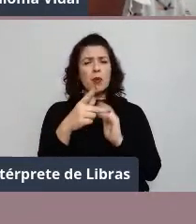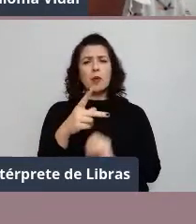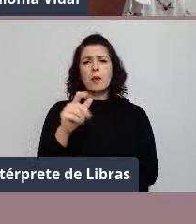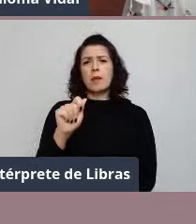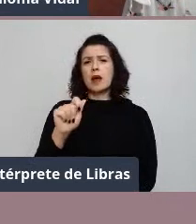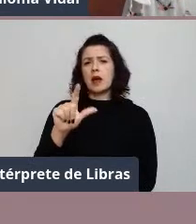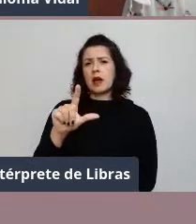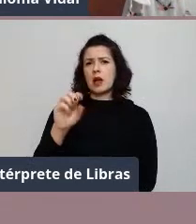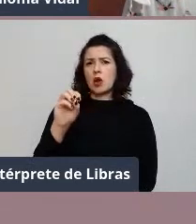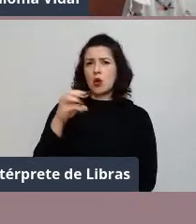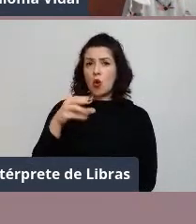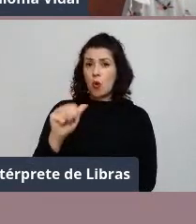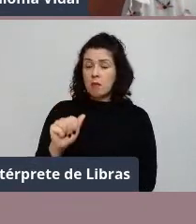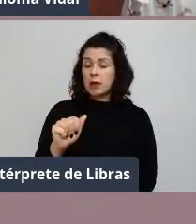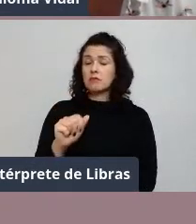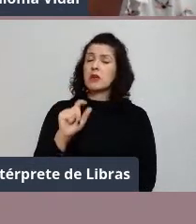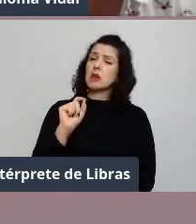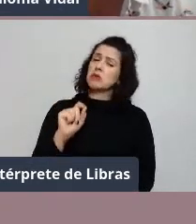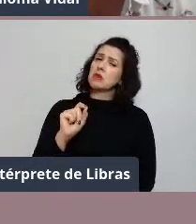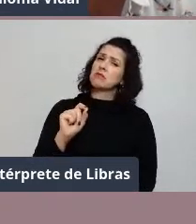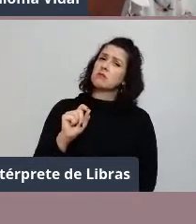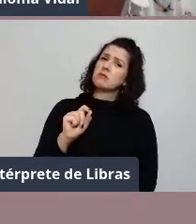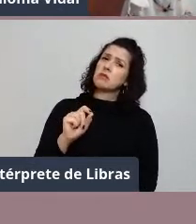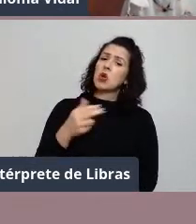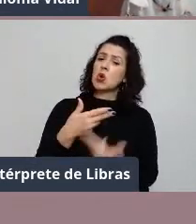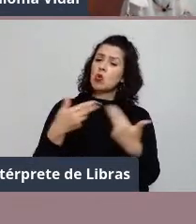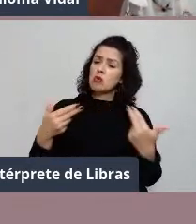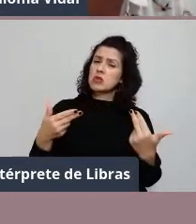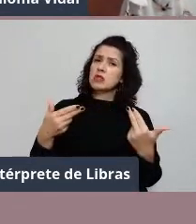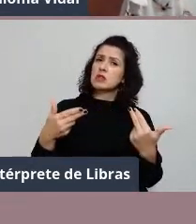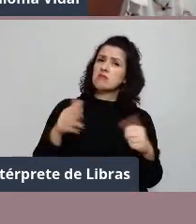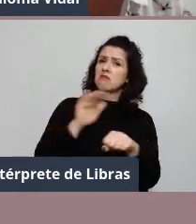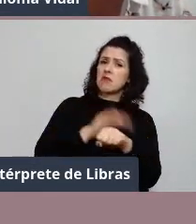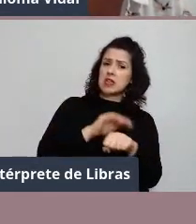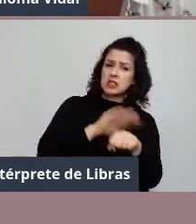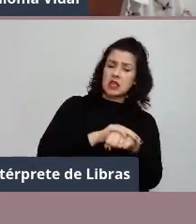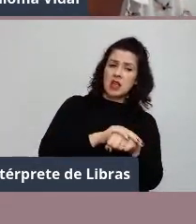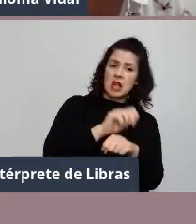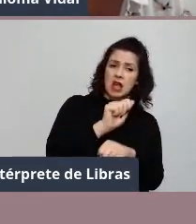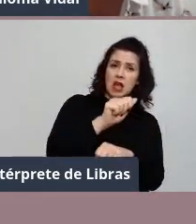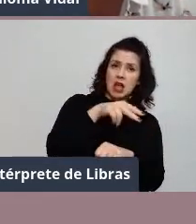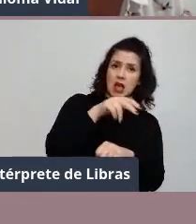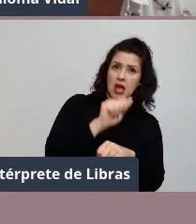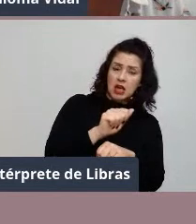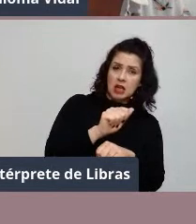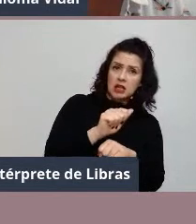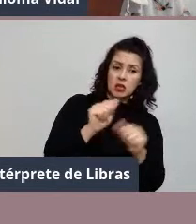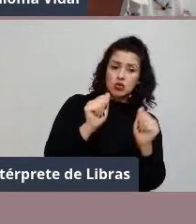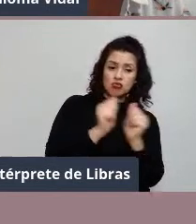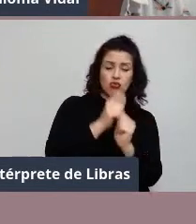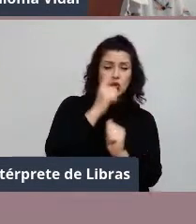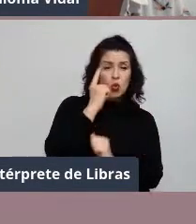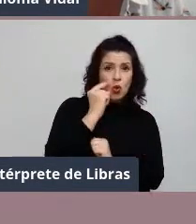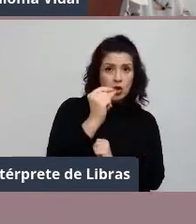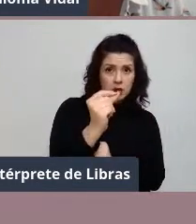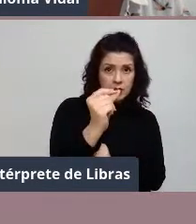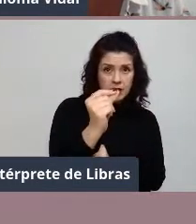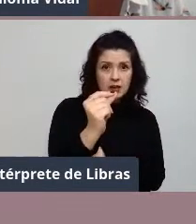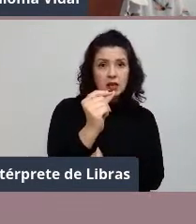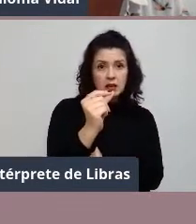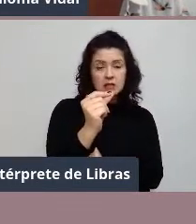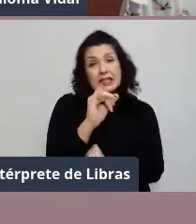é como se aquilo que poderia ter sido feito por Ana Maria com Clarice, se